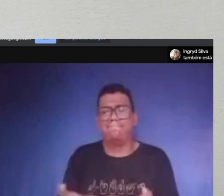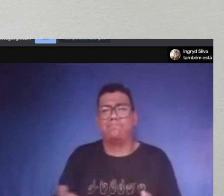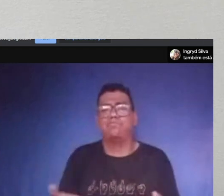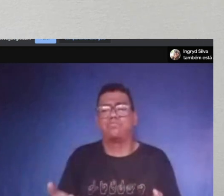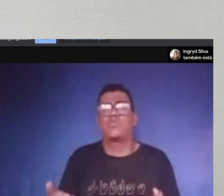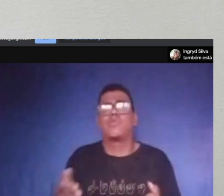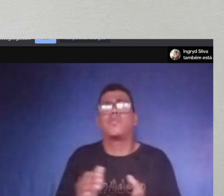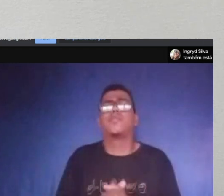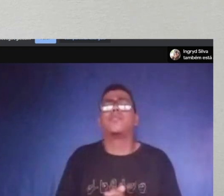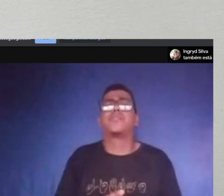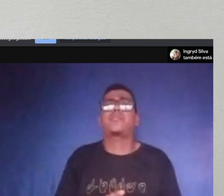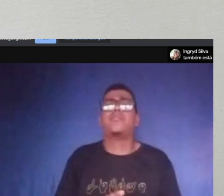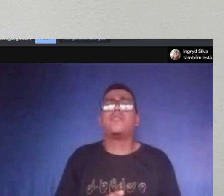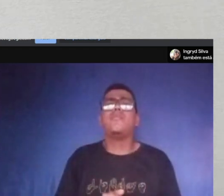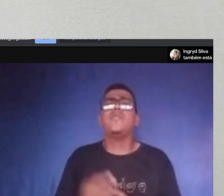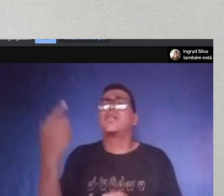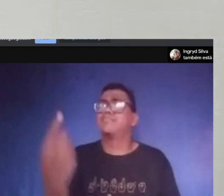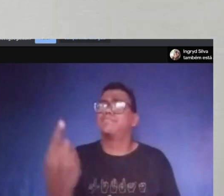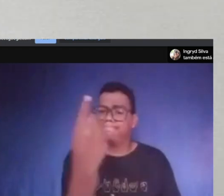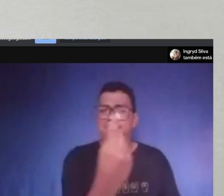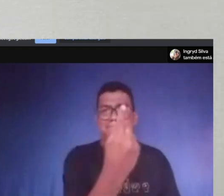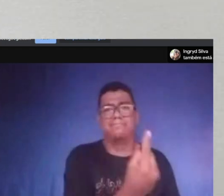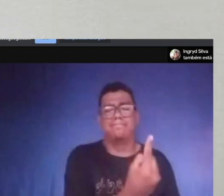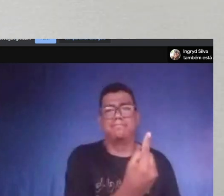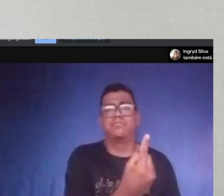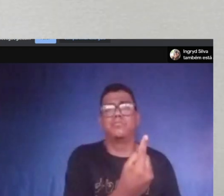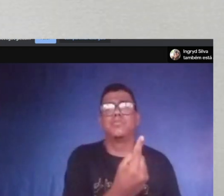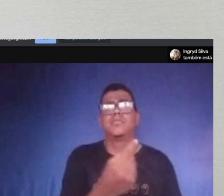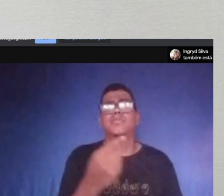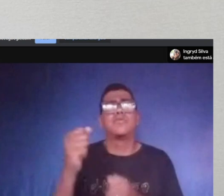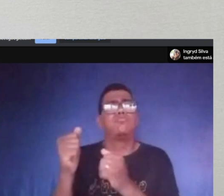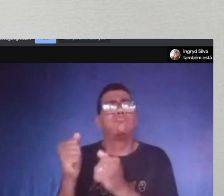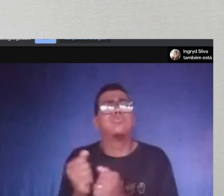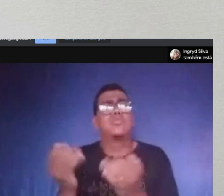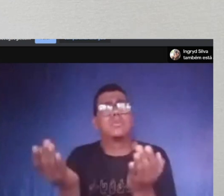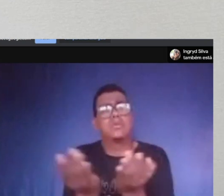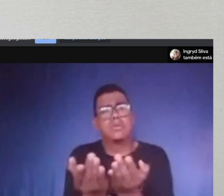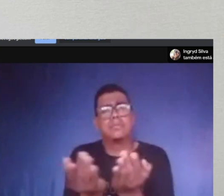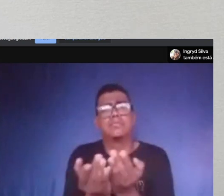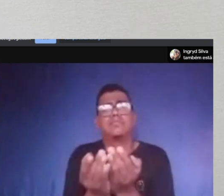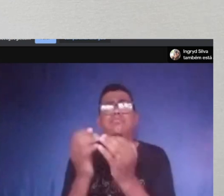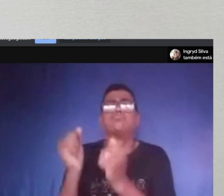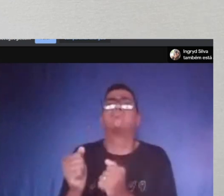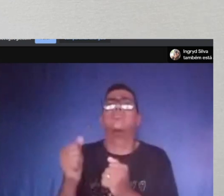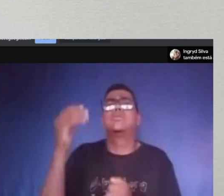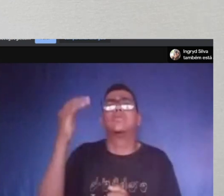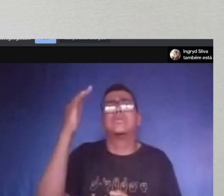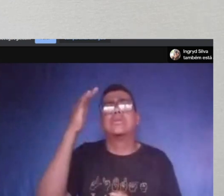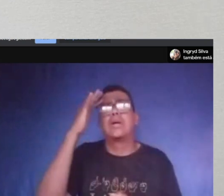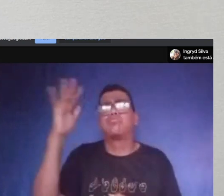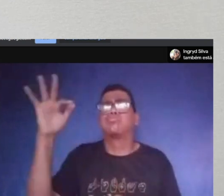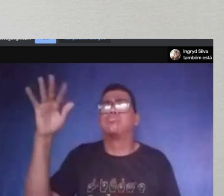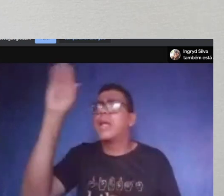o Teu poder, a Tua misericórdia, a Tua graça possa se fazer presente e verdade nas nossas